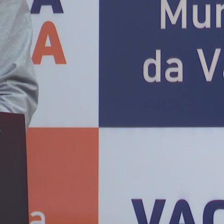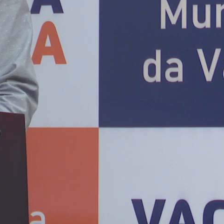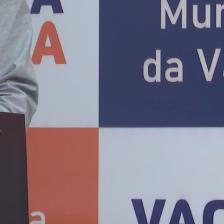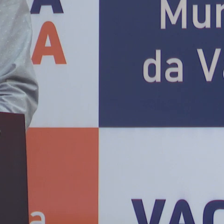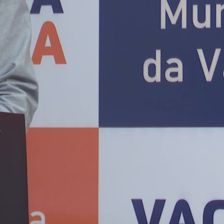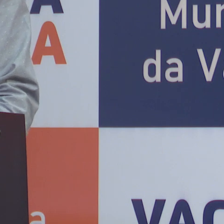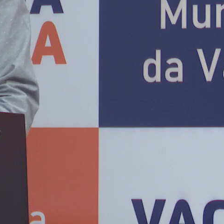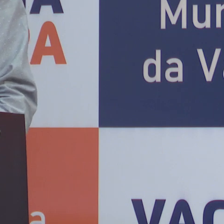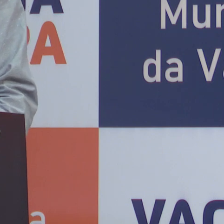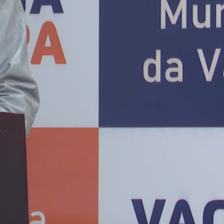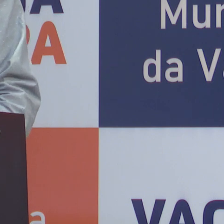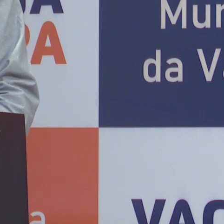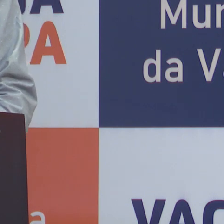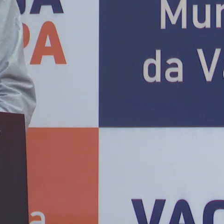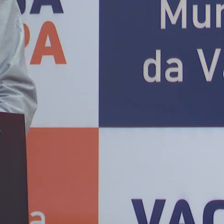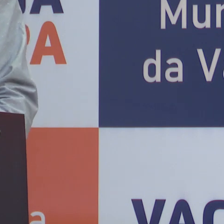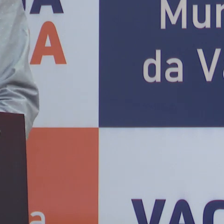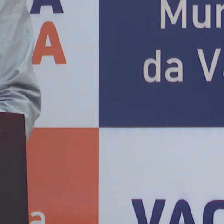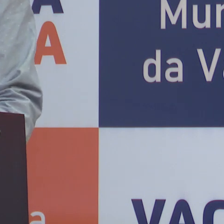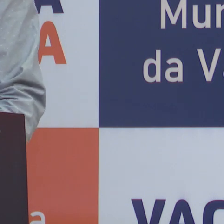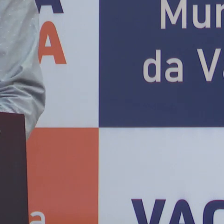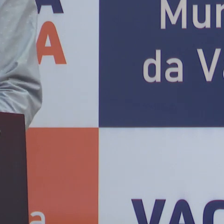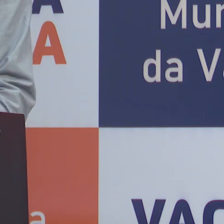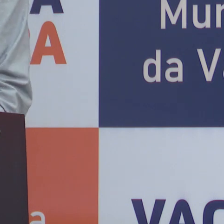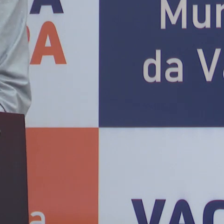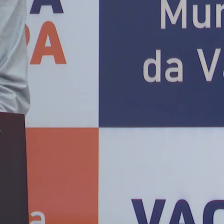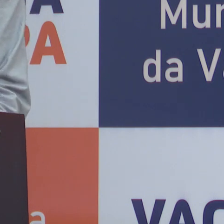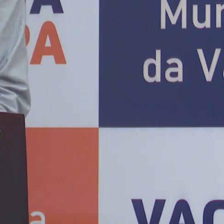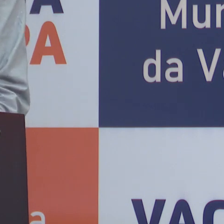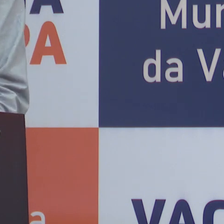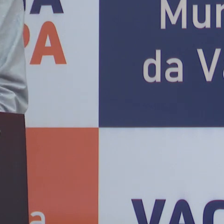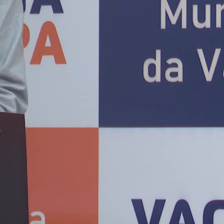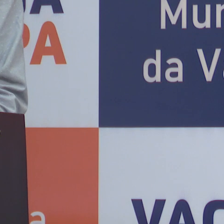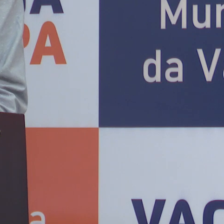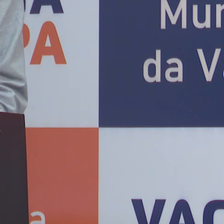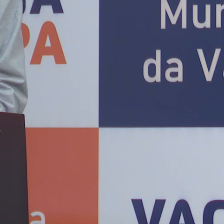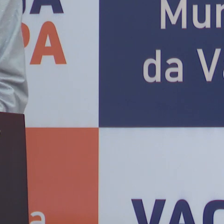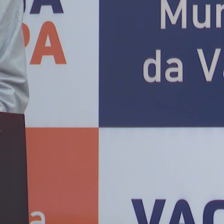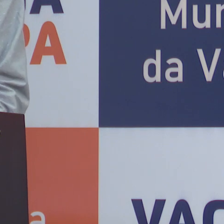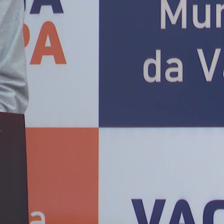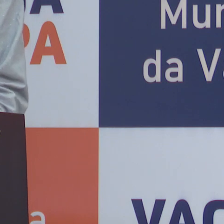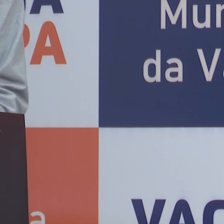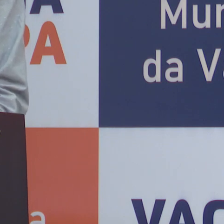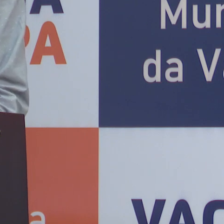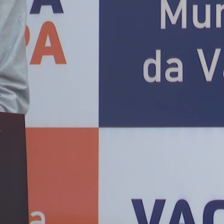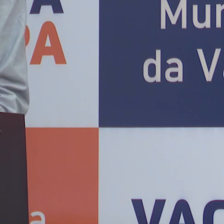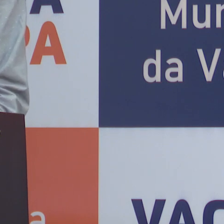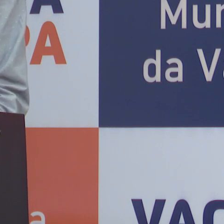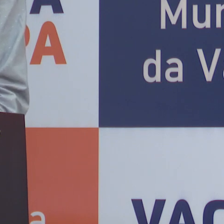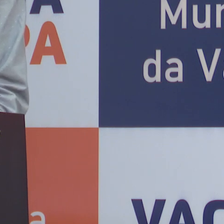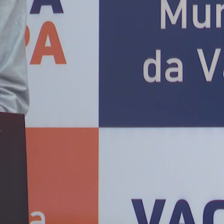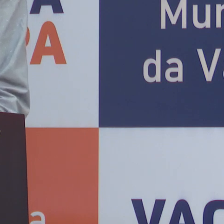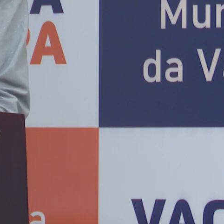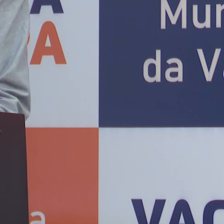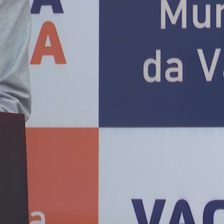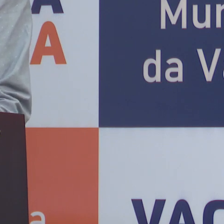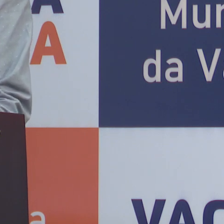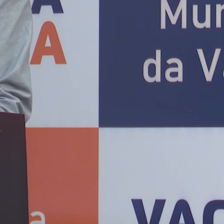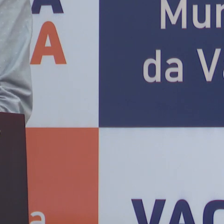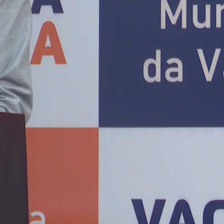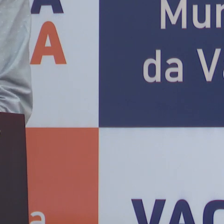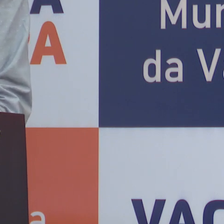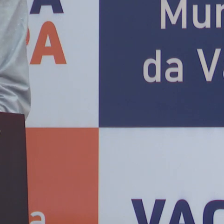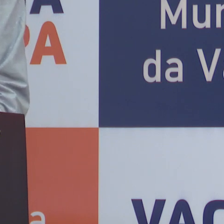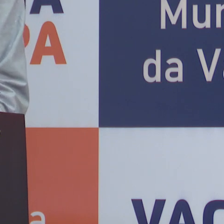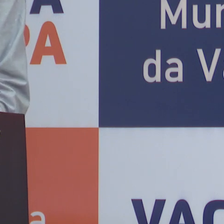e educação da rede municipal. Nós vamos dar início à nossa capacitação e eu gostaria de chamar à mesa a